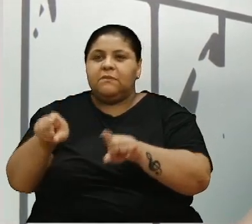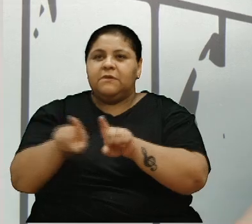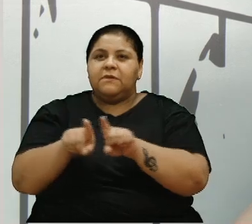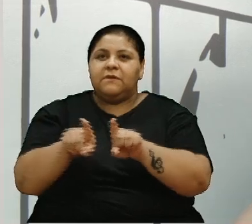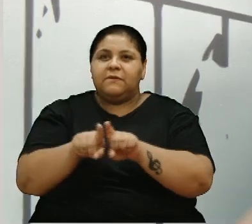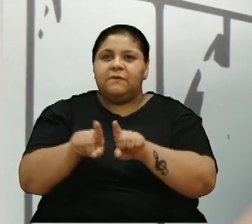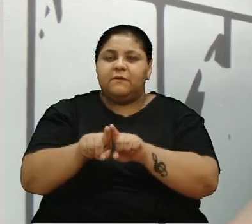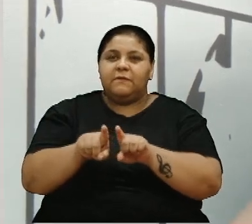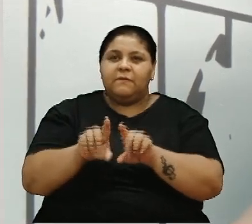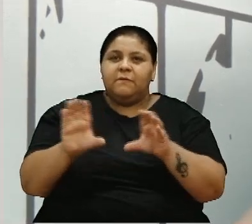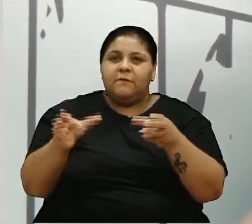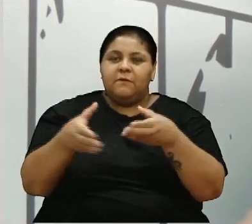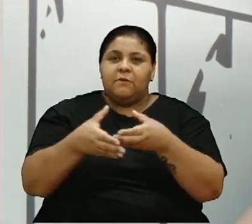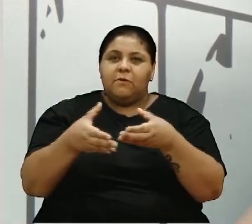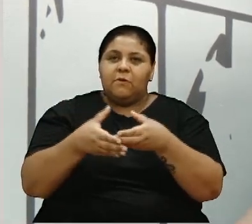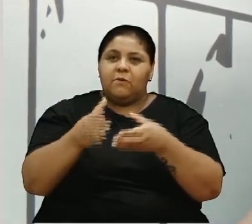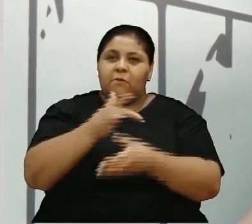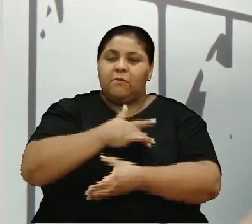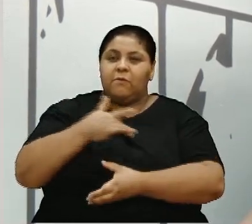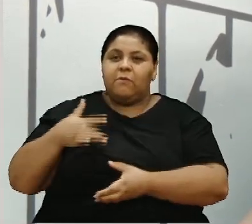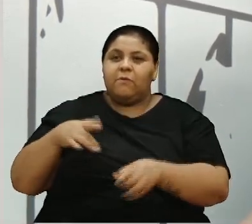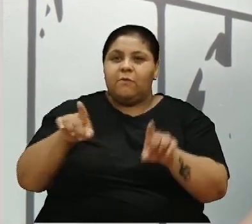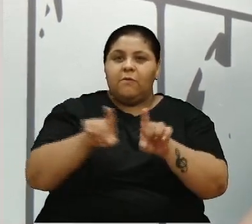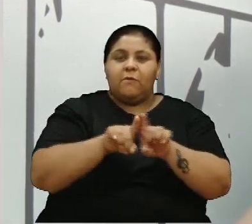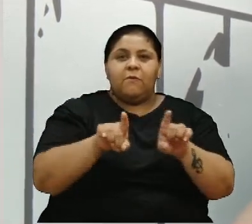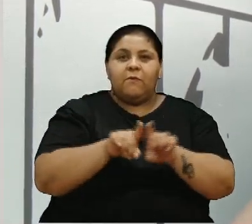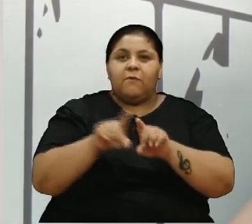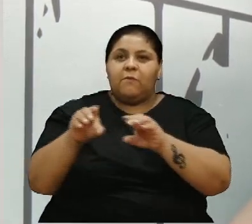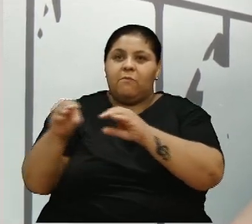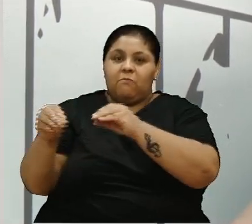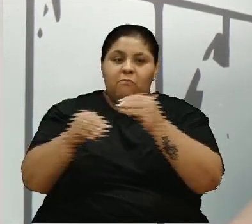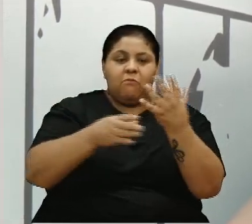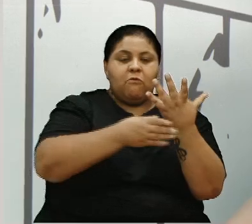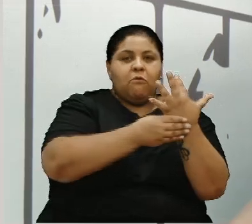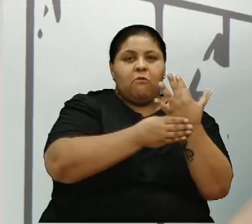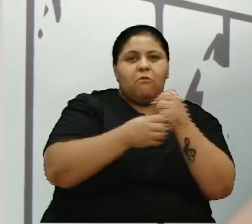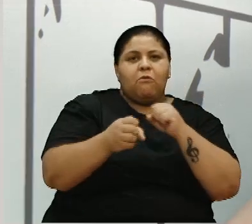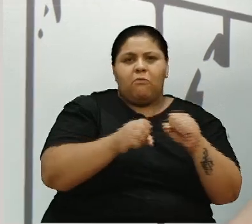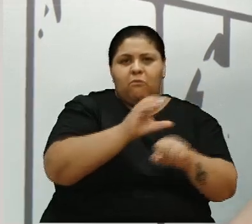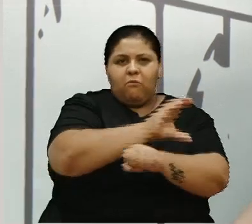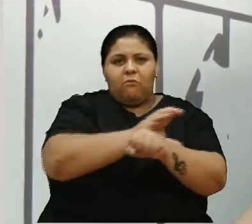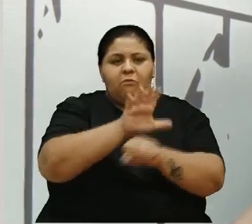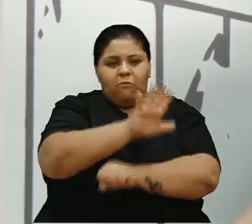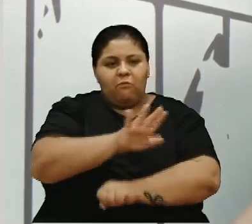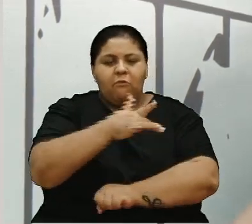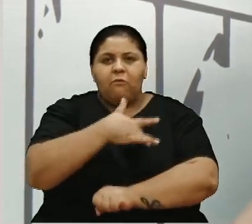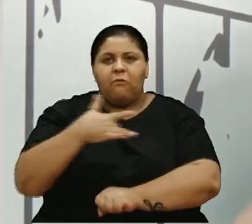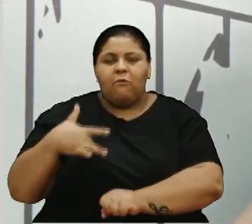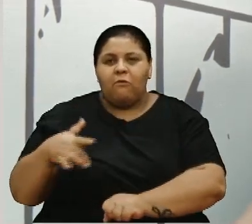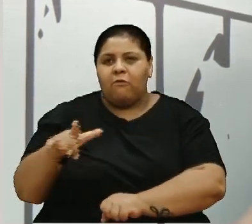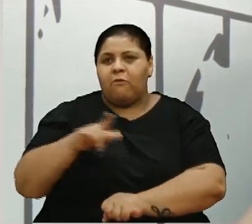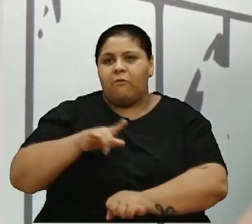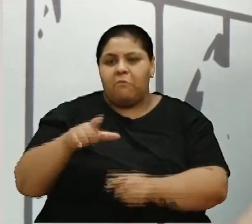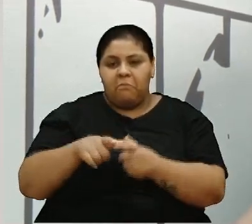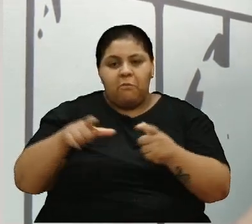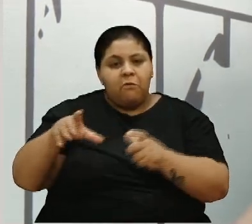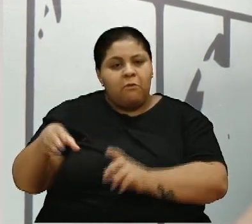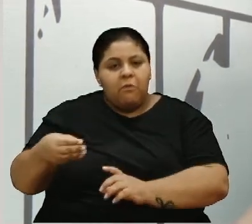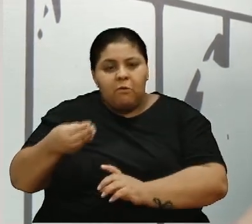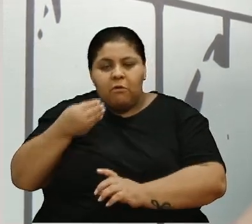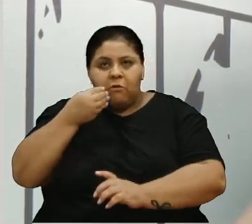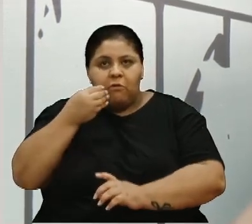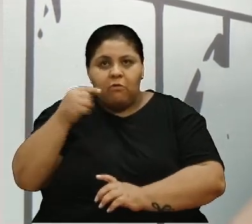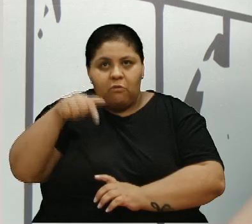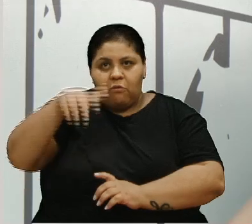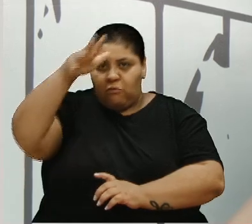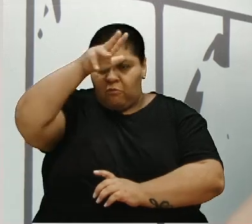do Complexo Industrial da Saúde e sobre a vinda da URGS, que possivelmente vai ter cursos na área da saúde. Então, nós temos uma grande oportunidade no nosso